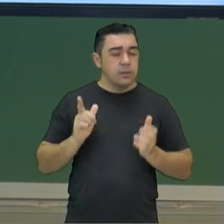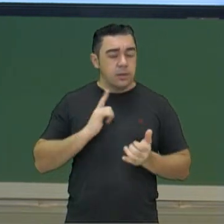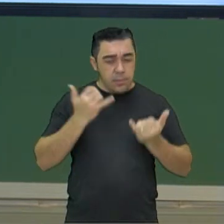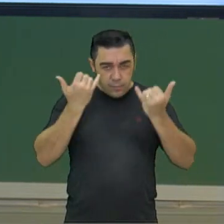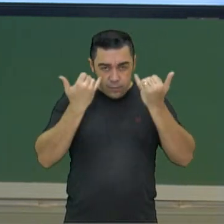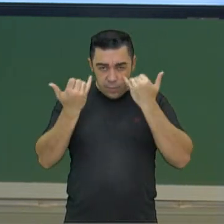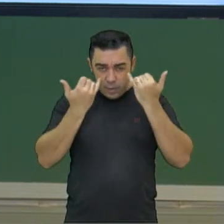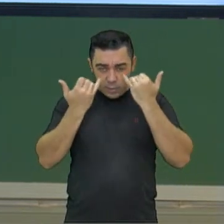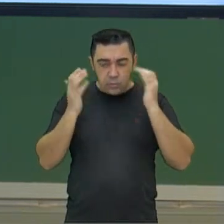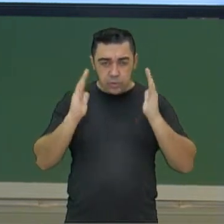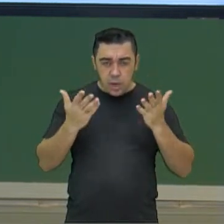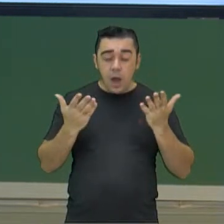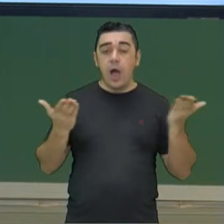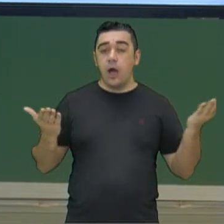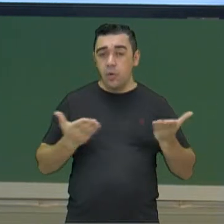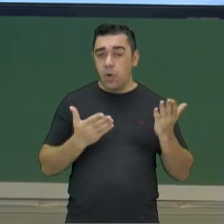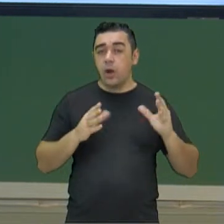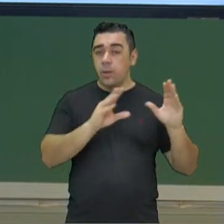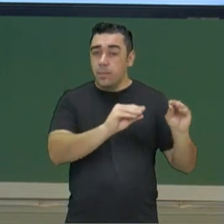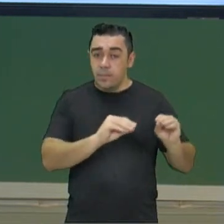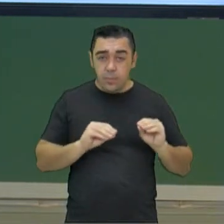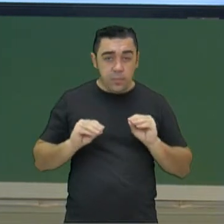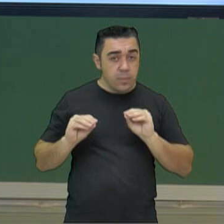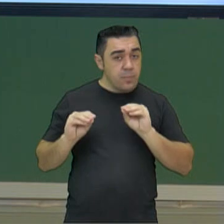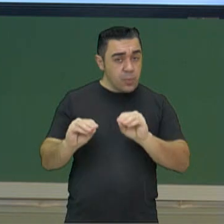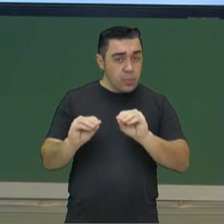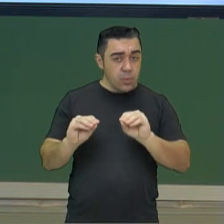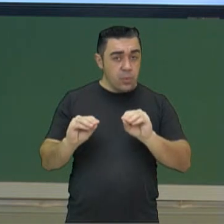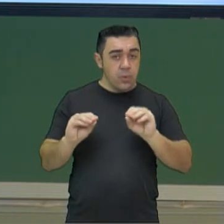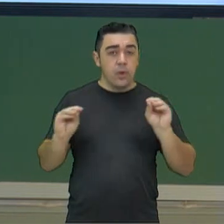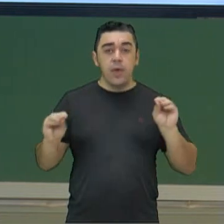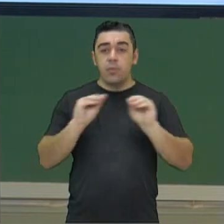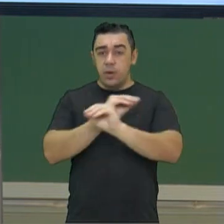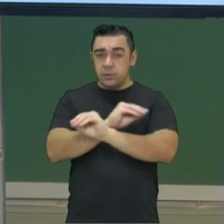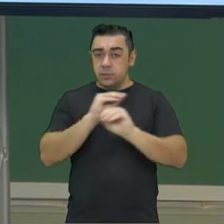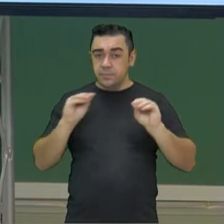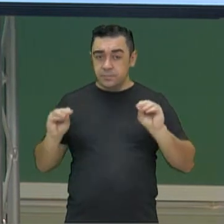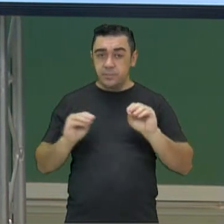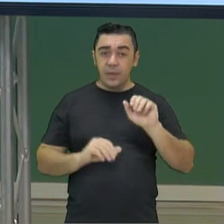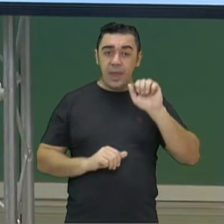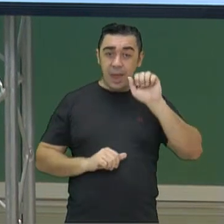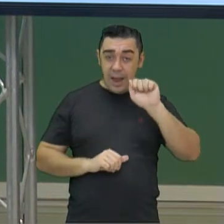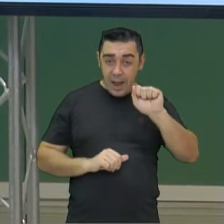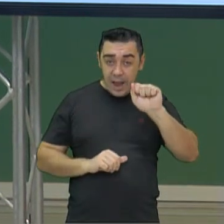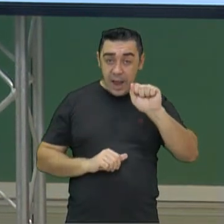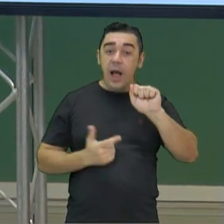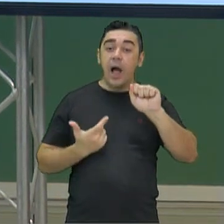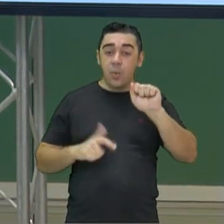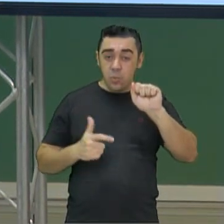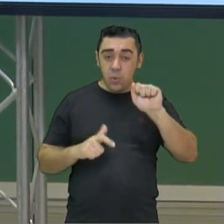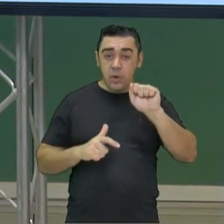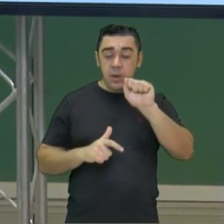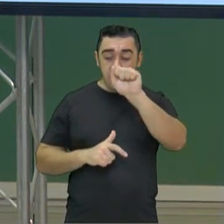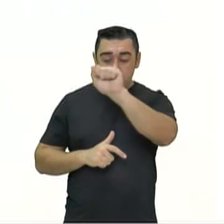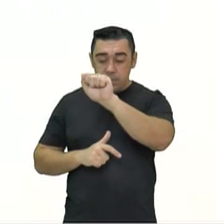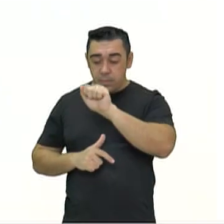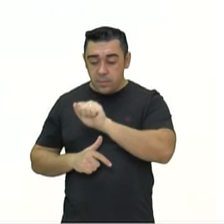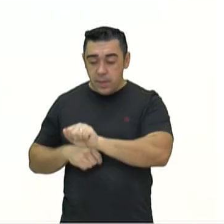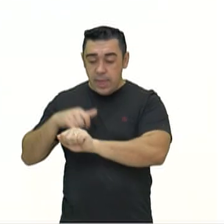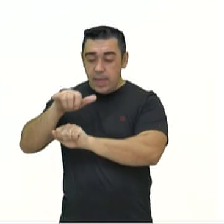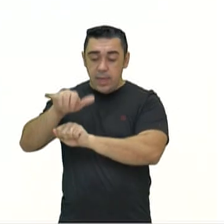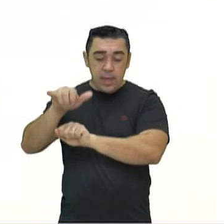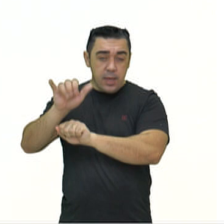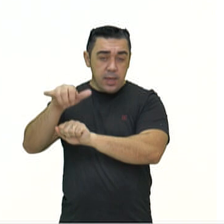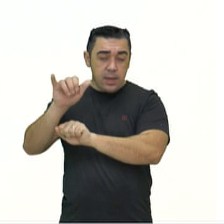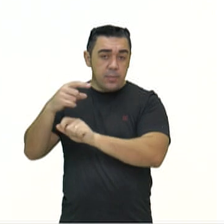informações. Pego o modelo de equação em que o valor de A estará embaixo do Y, porque o eixo maior é